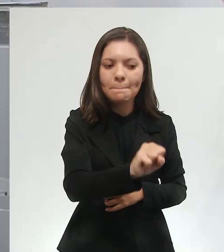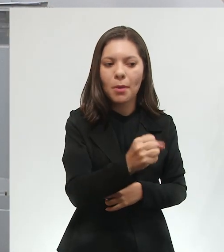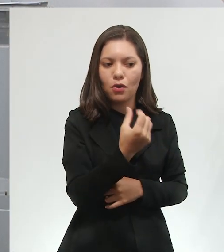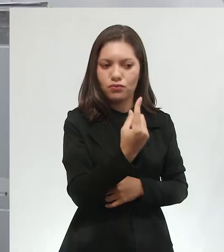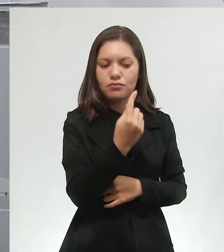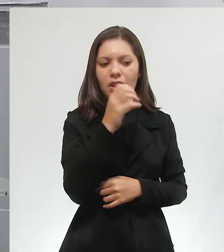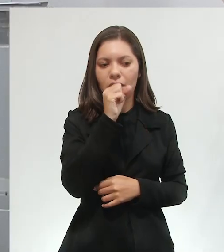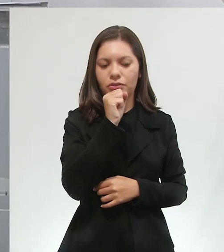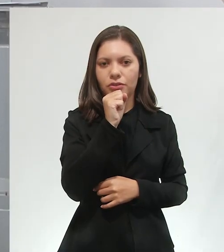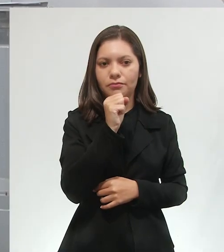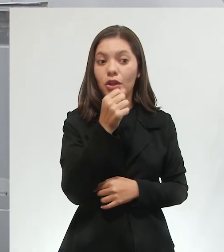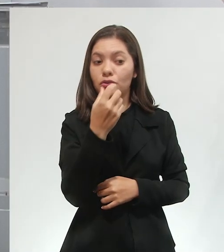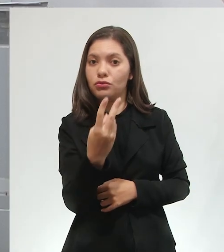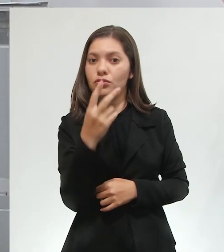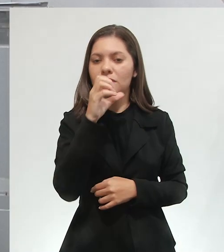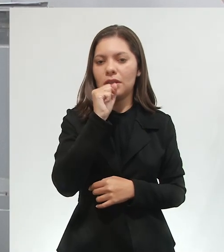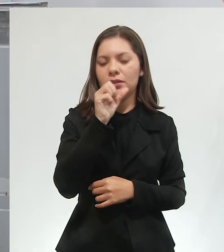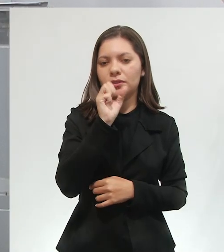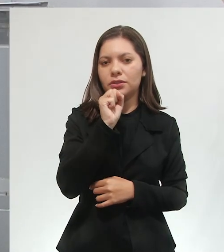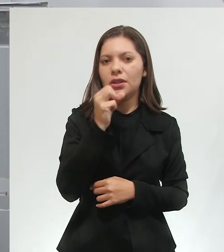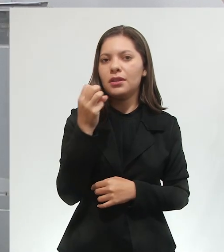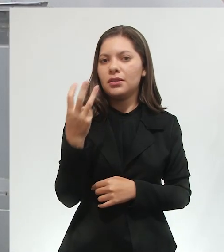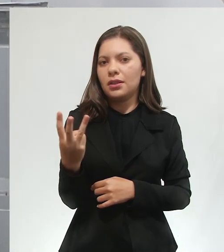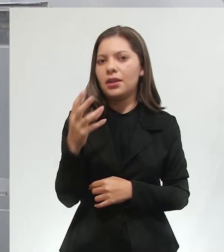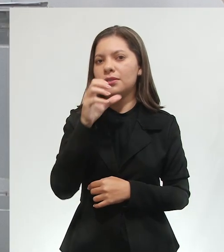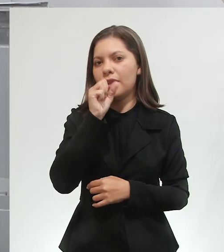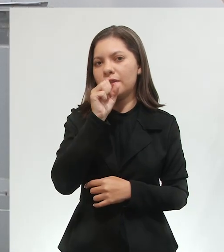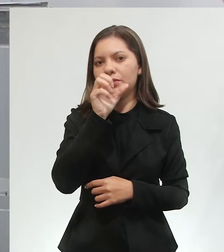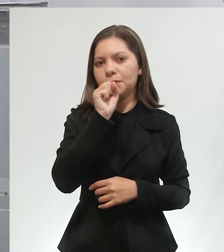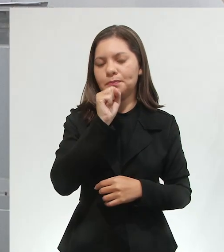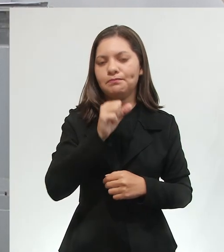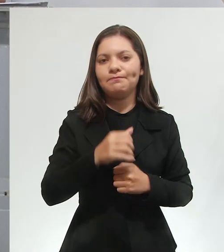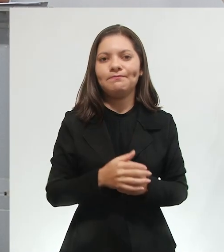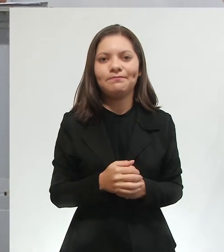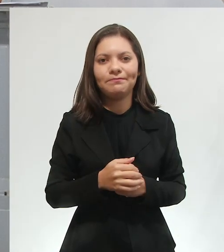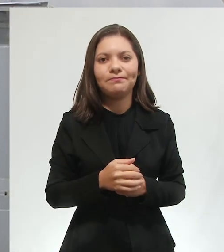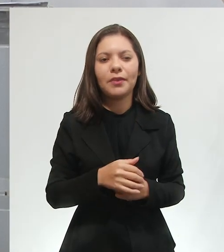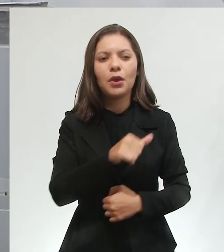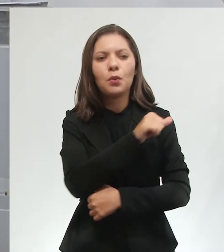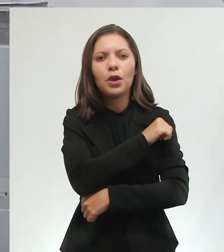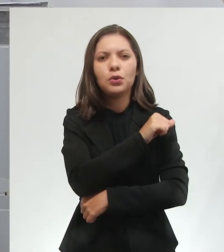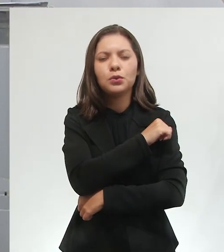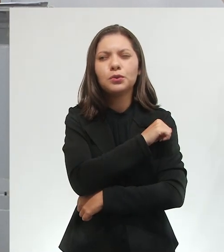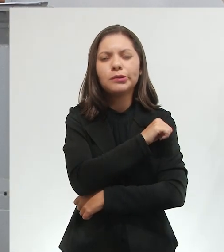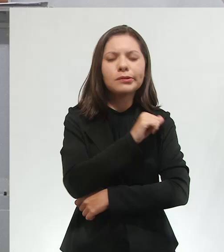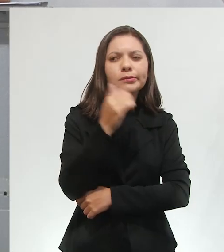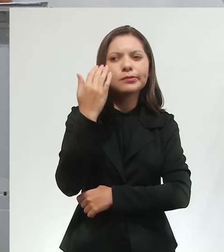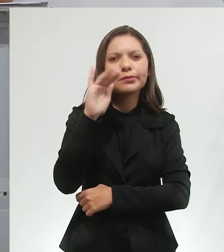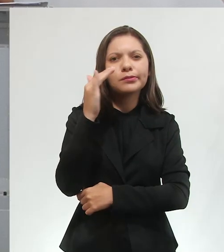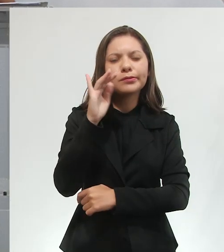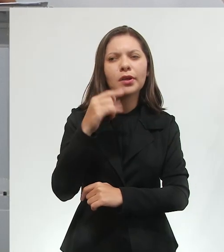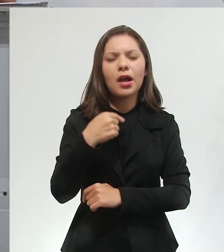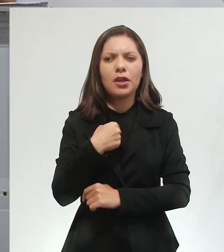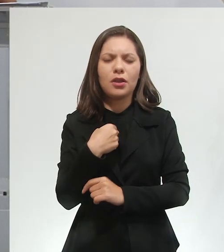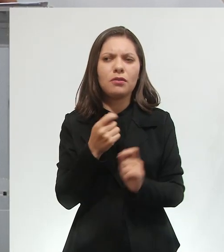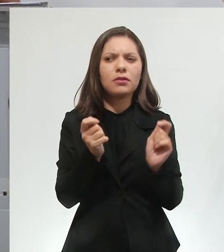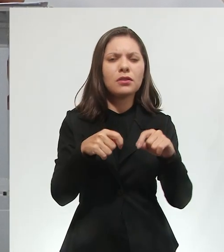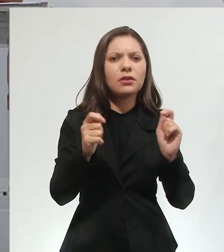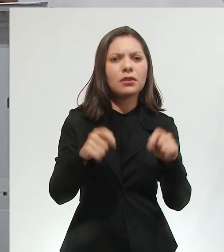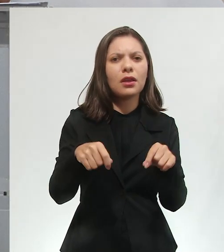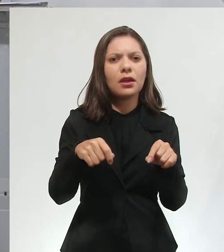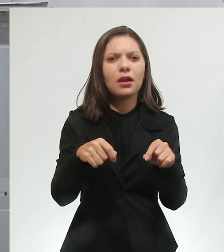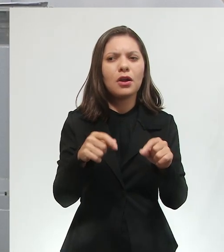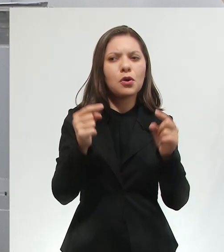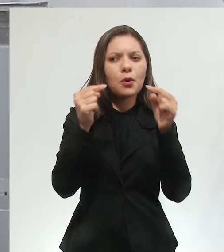segunda laranja, uma terceira laranja. Então, quando ele entende que ele pode relacionar uma coisa